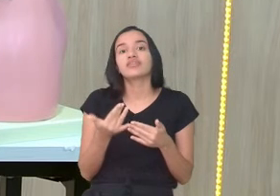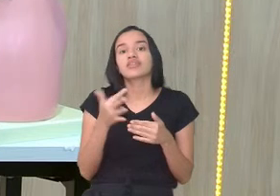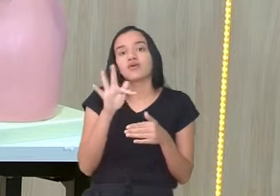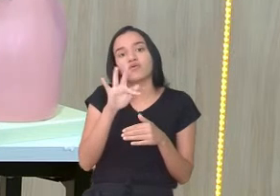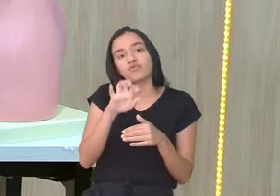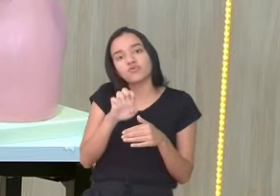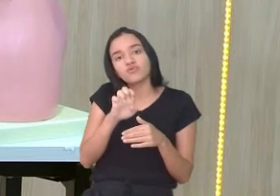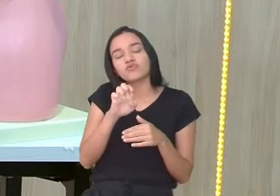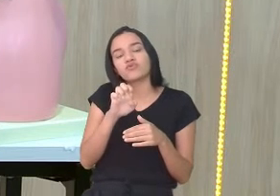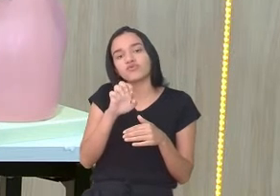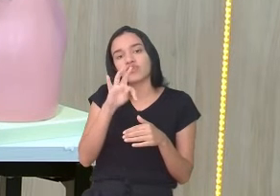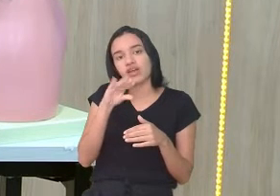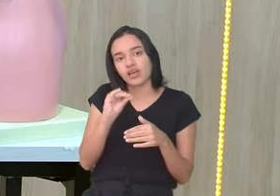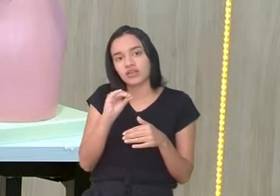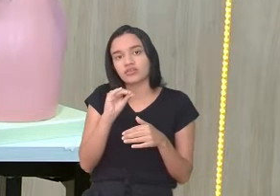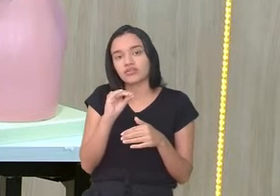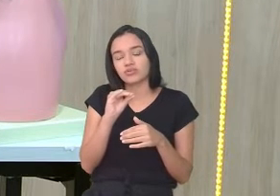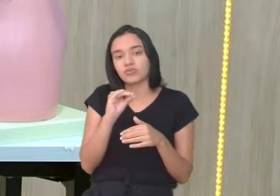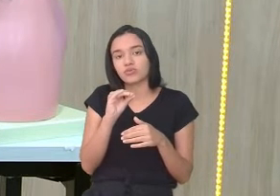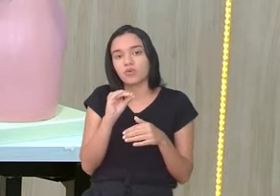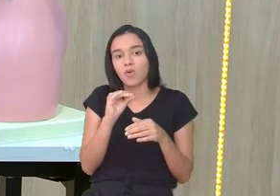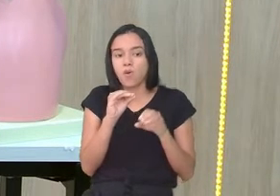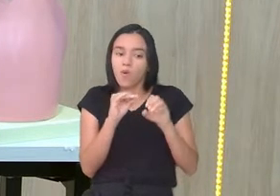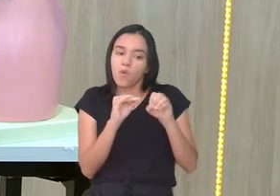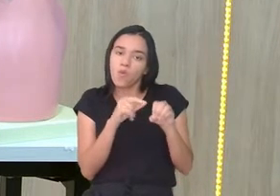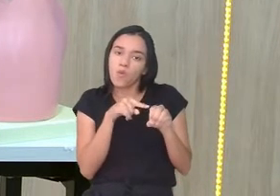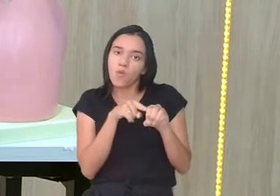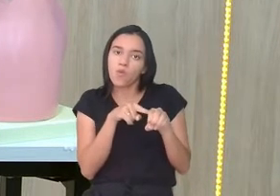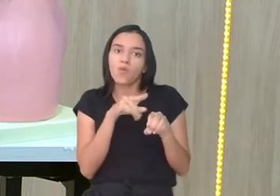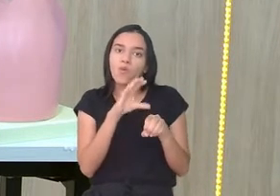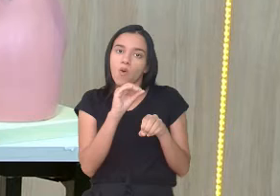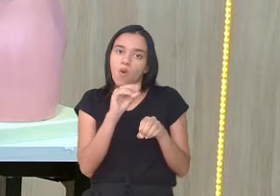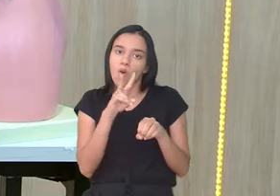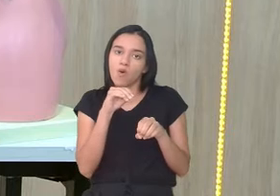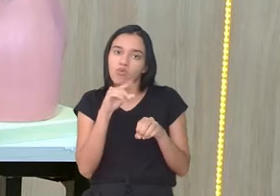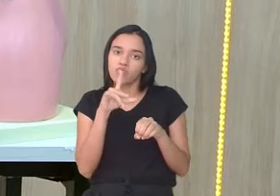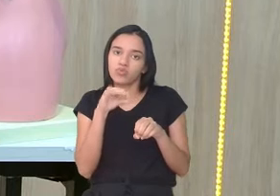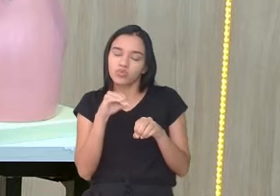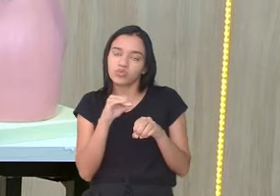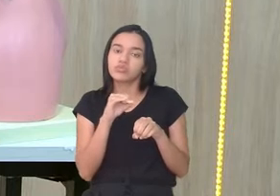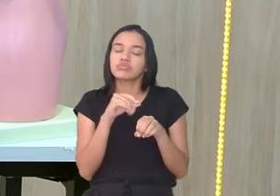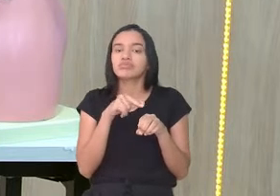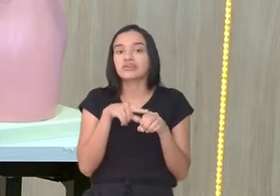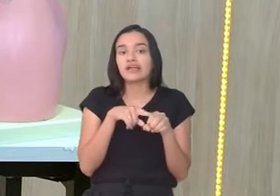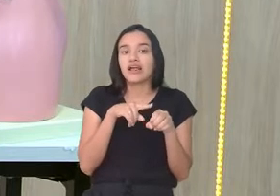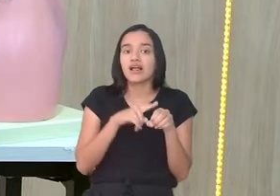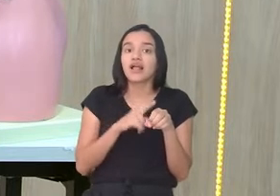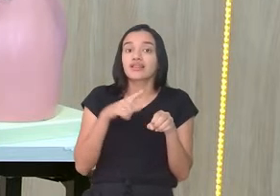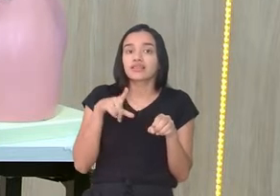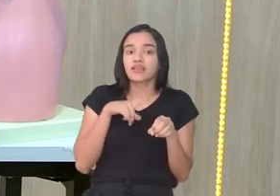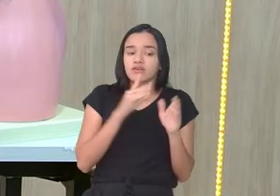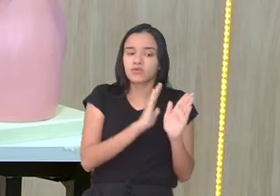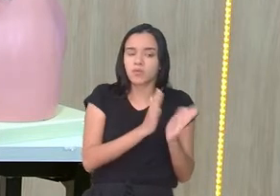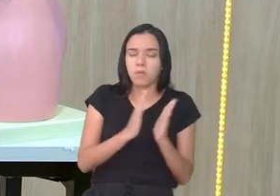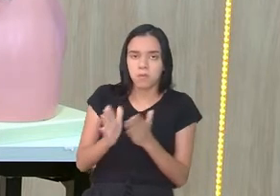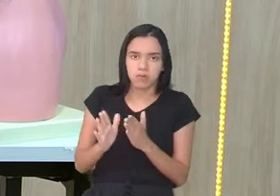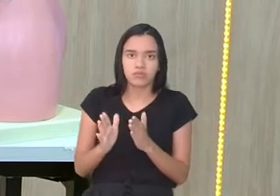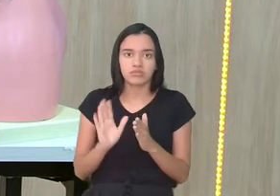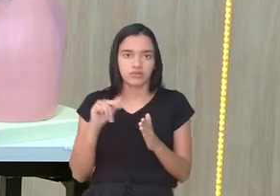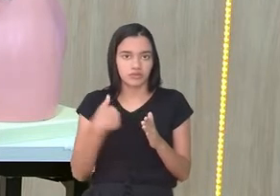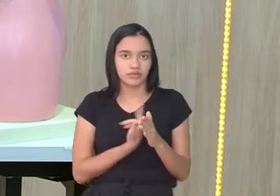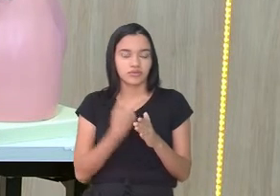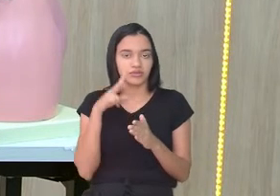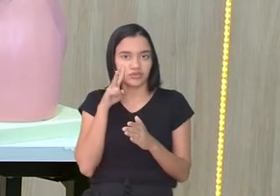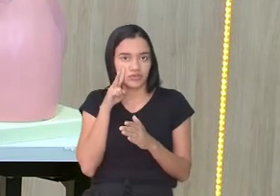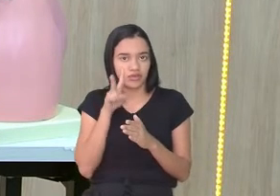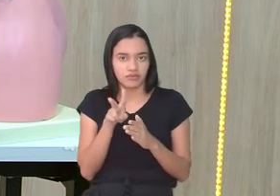feto, o óvulo fecundado, que quando ele passa por todas as etapas que nós já vimos, que